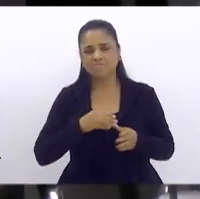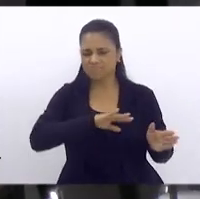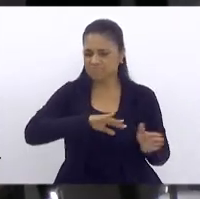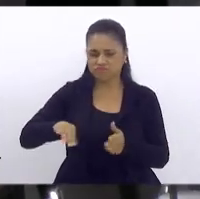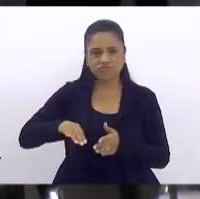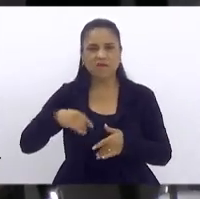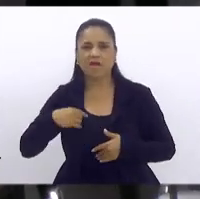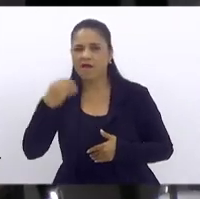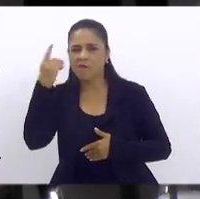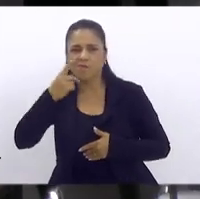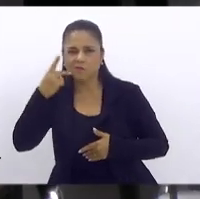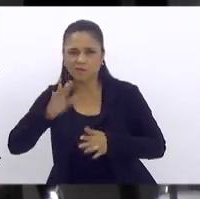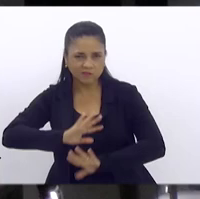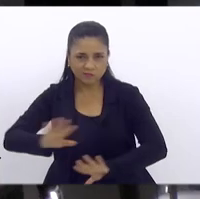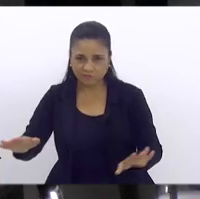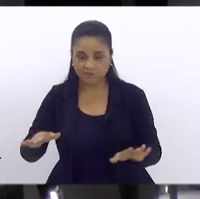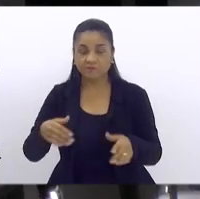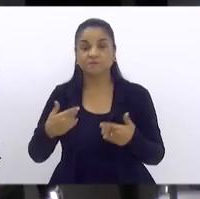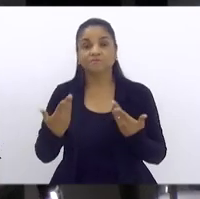essas construções.